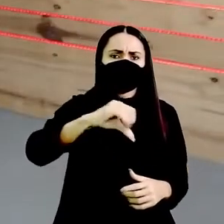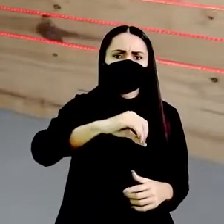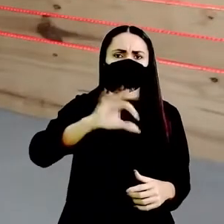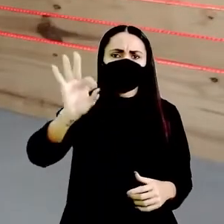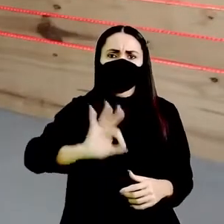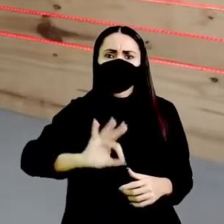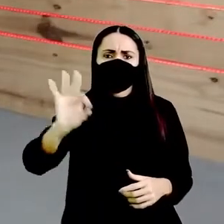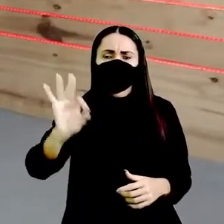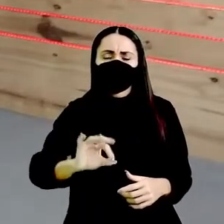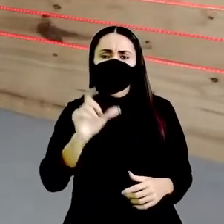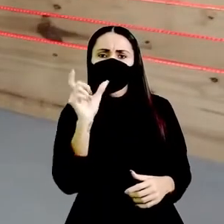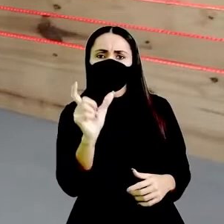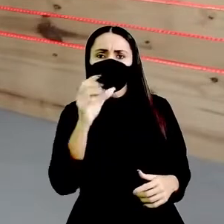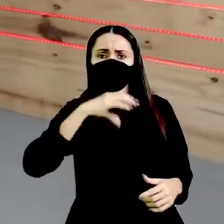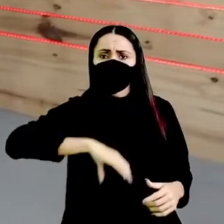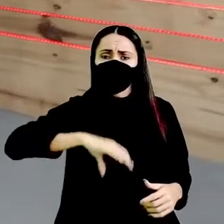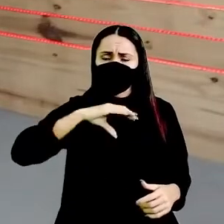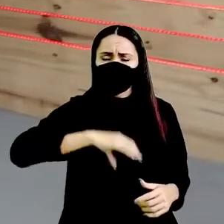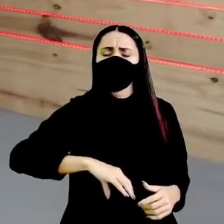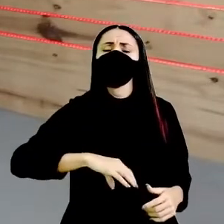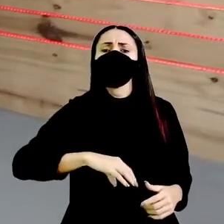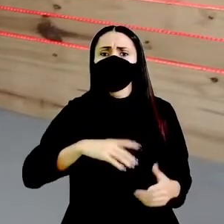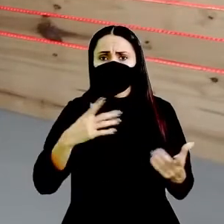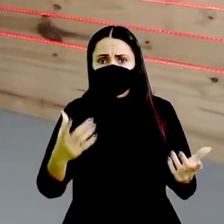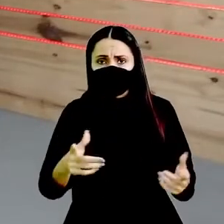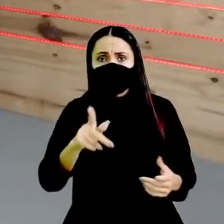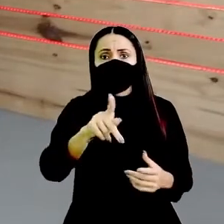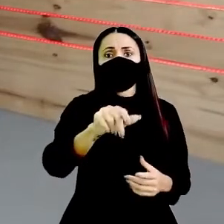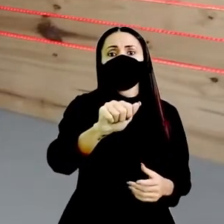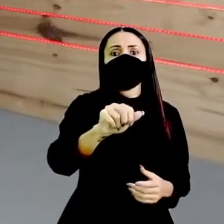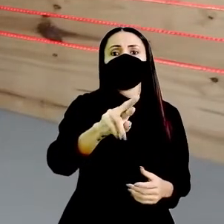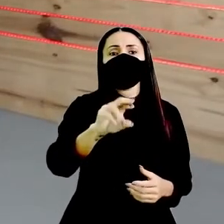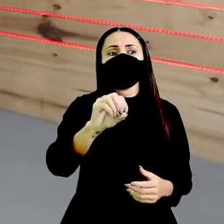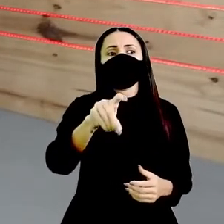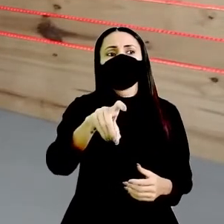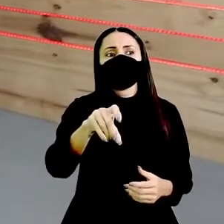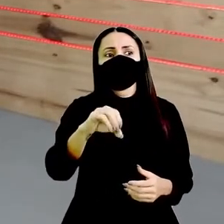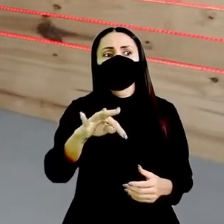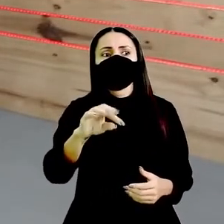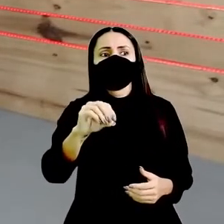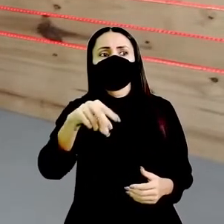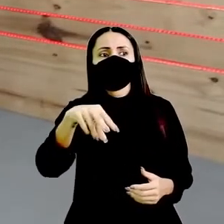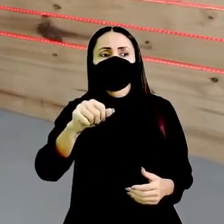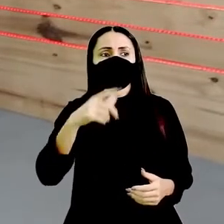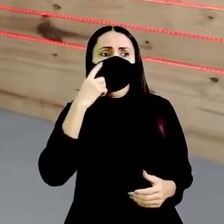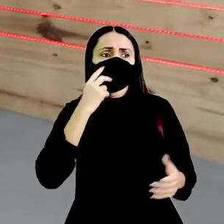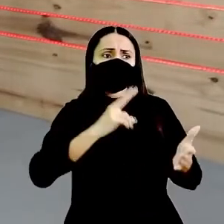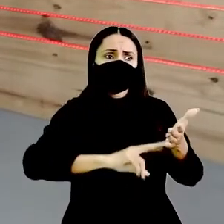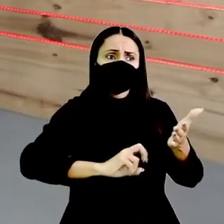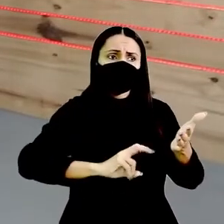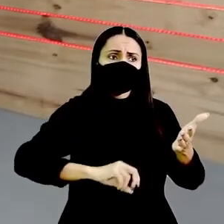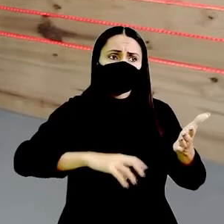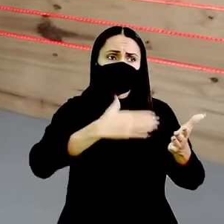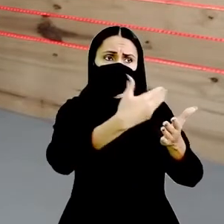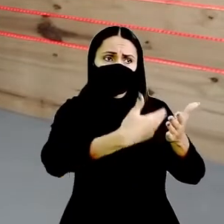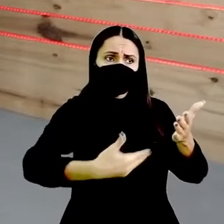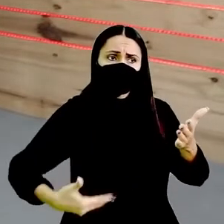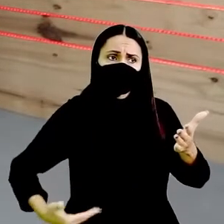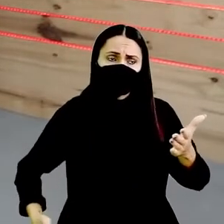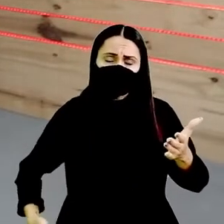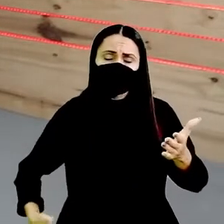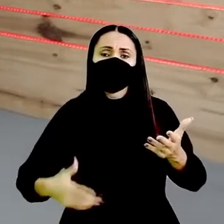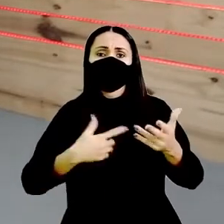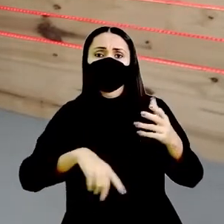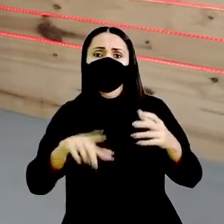90%. estão 90% são formadas nosso vocabulário é formado de palavras paroxítonas. Agora, as